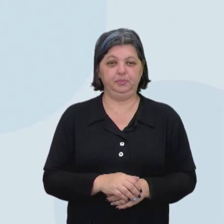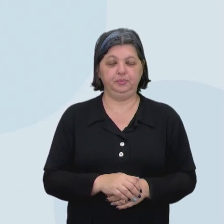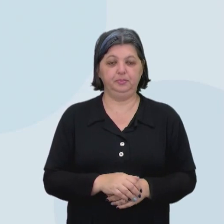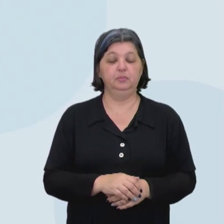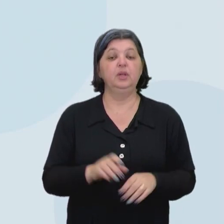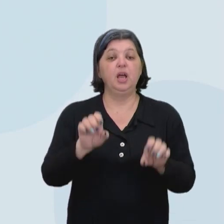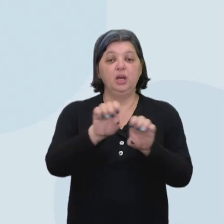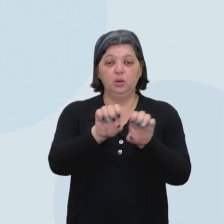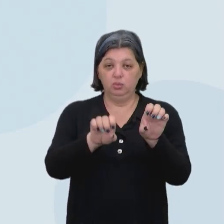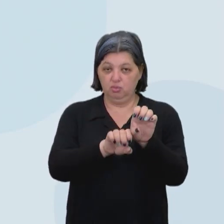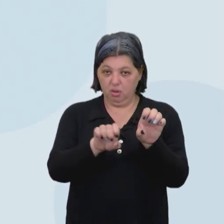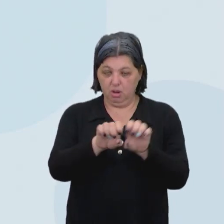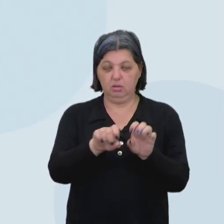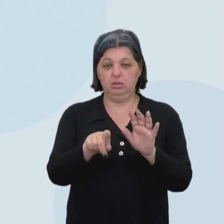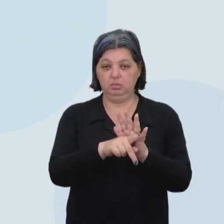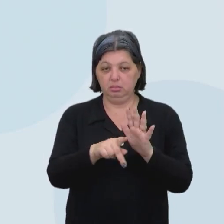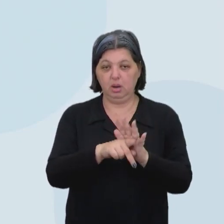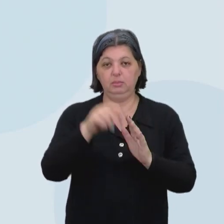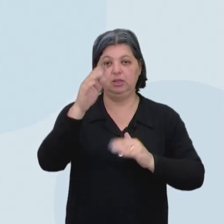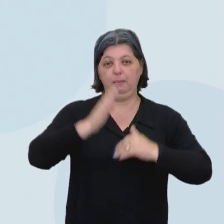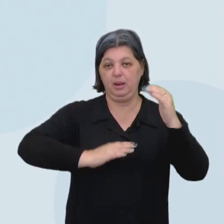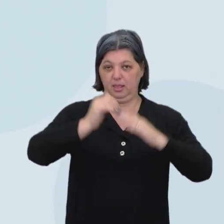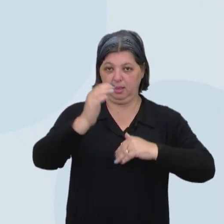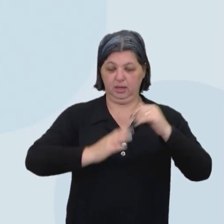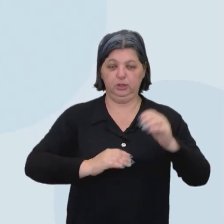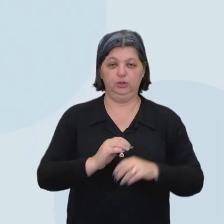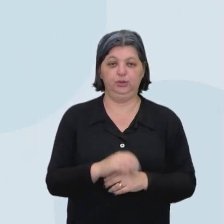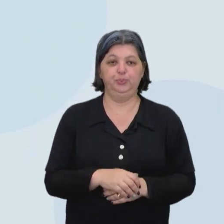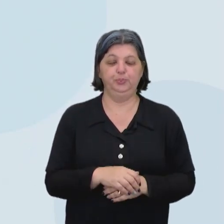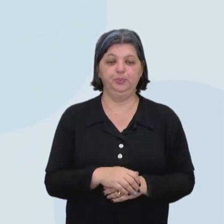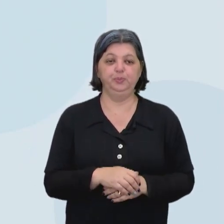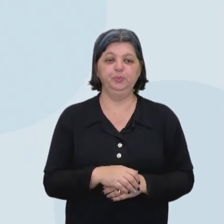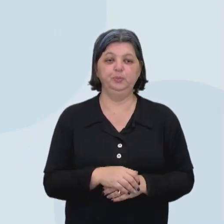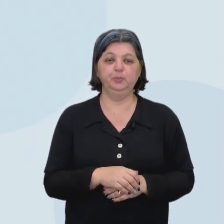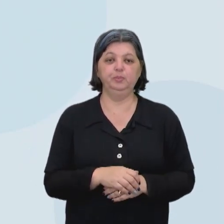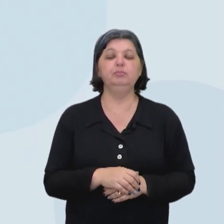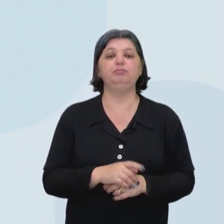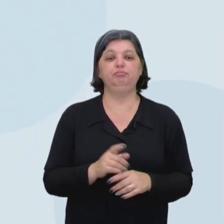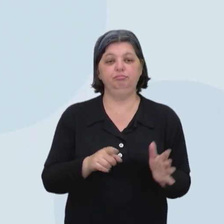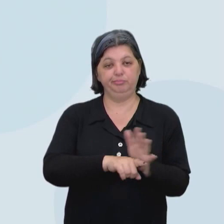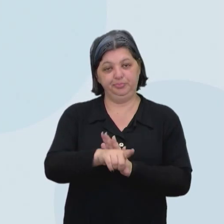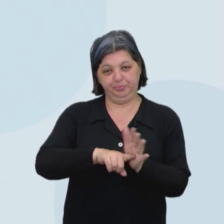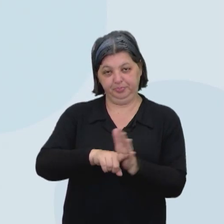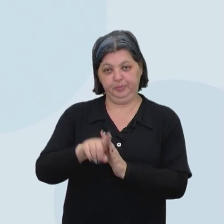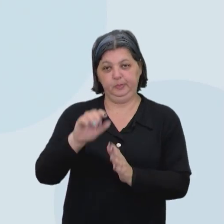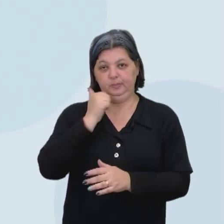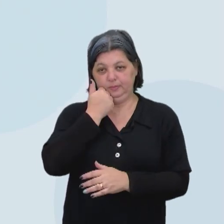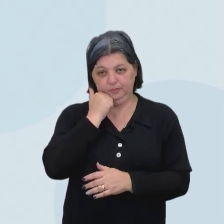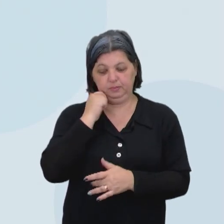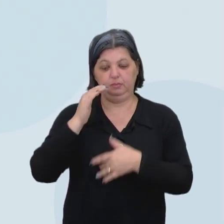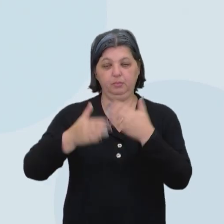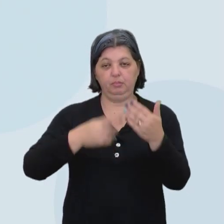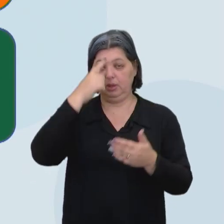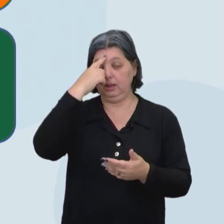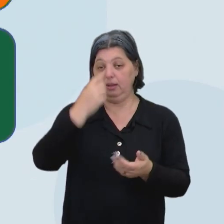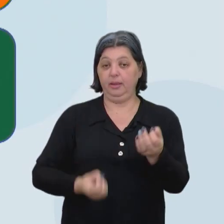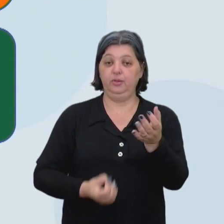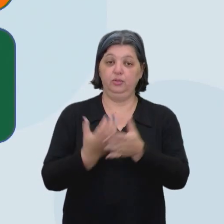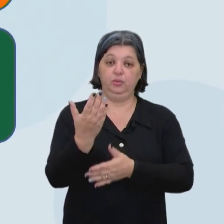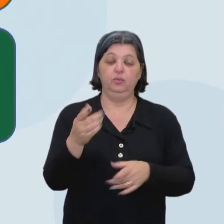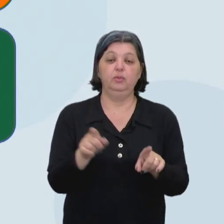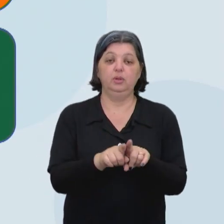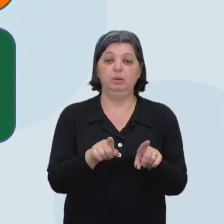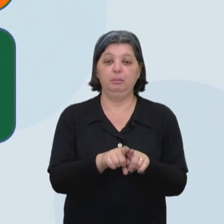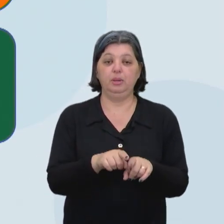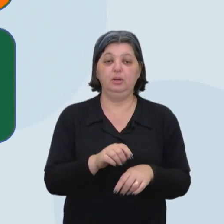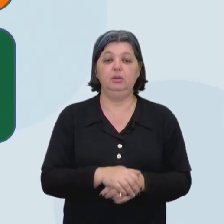os nossos eixos estruturantes com as habilidades, né? Nossos eixos são a investigação científica e os processos criativos, assim